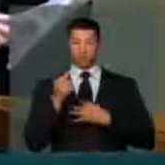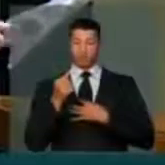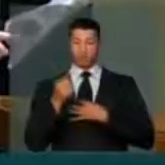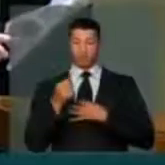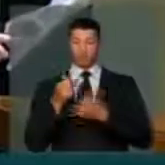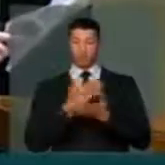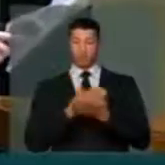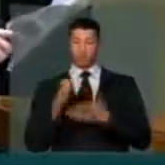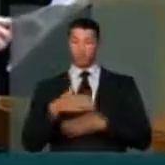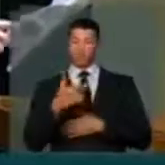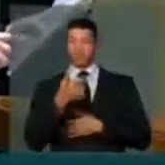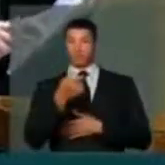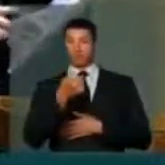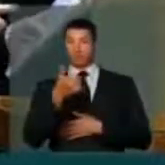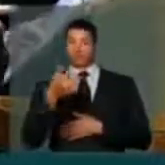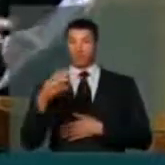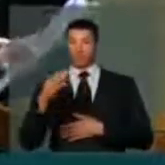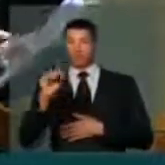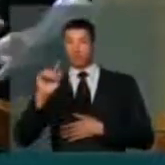para 2014